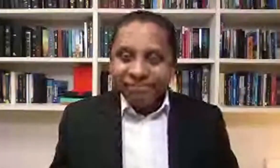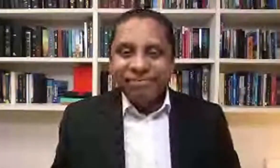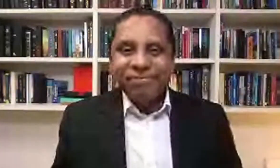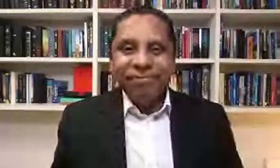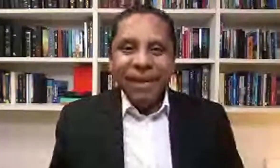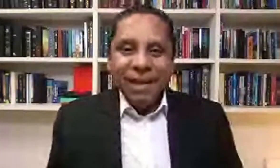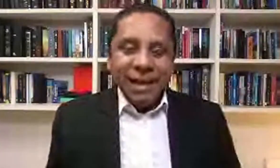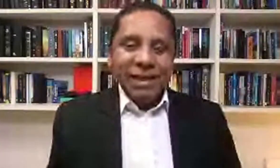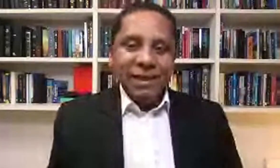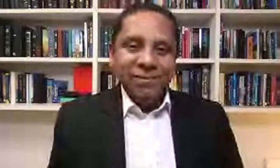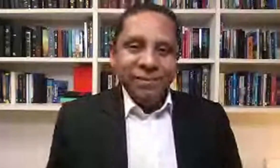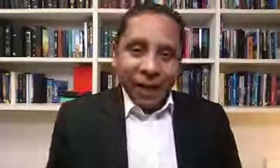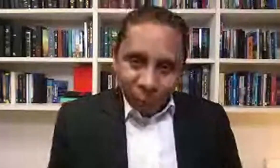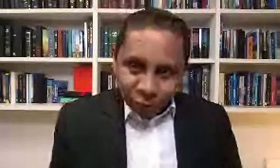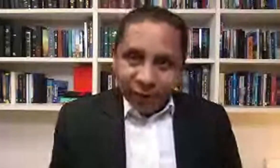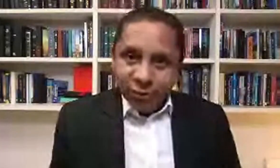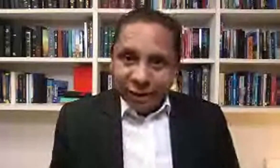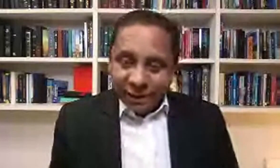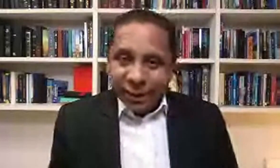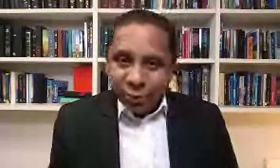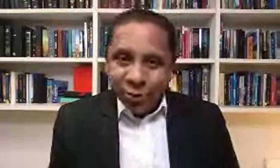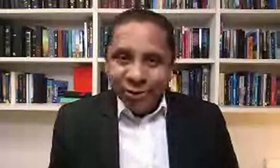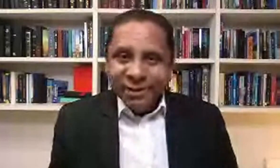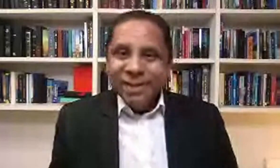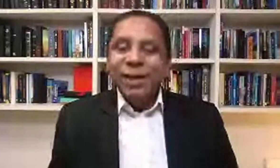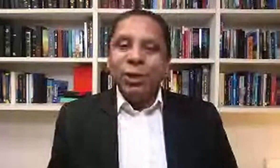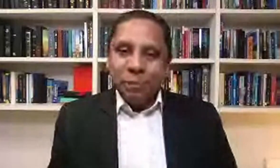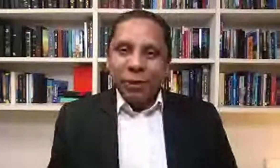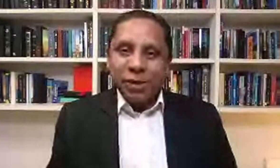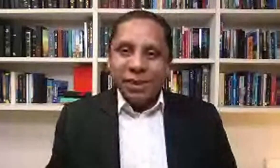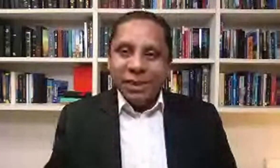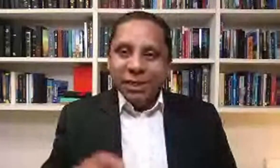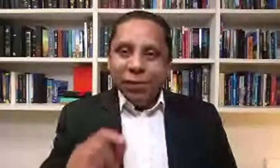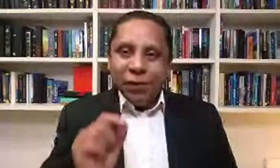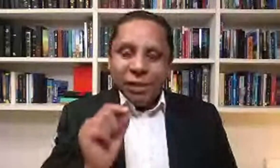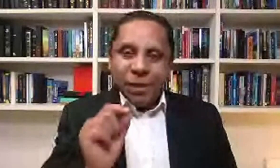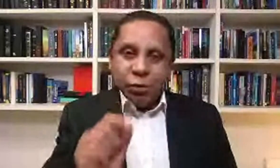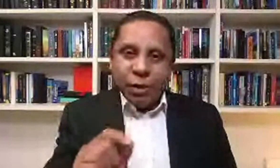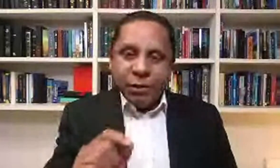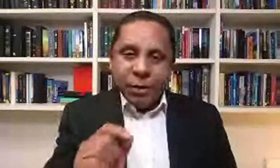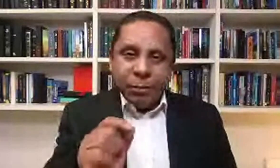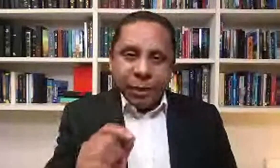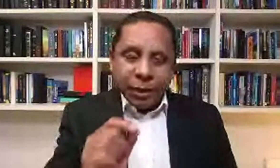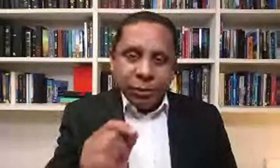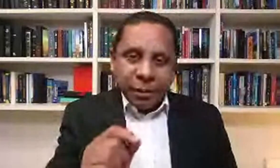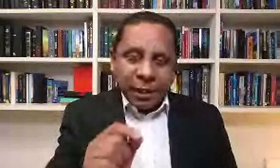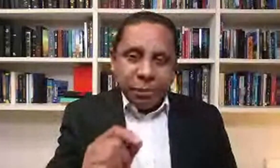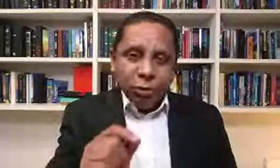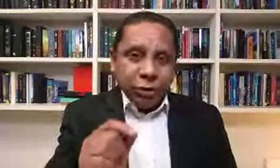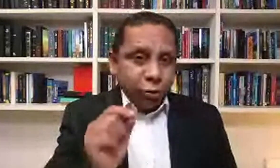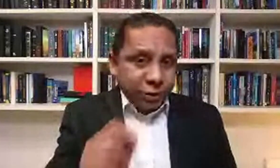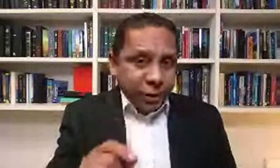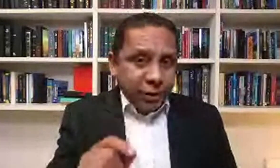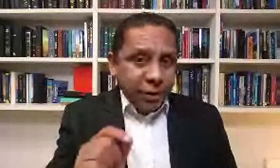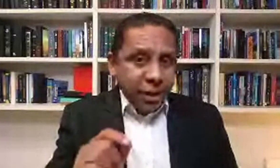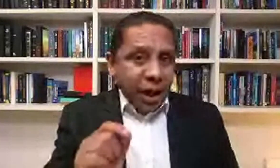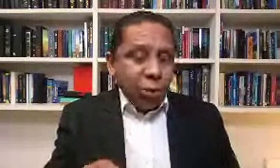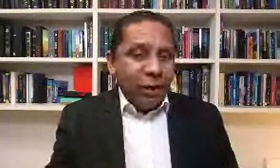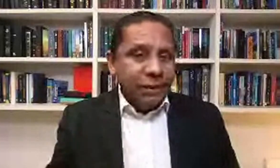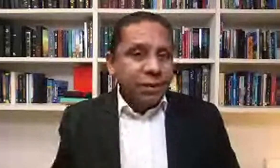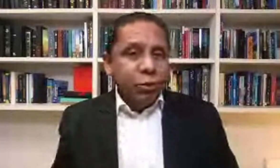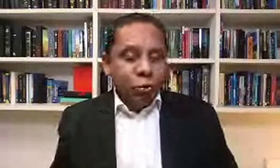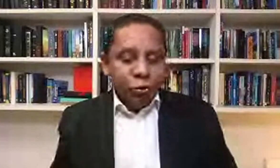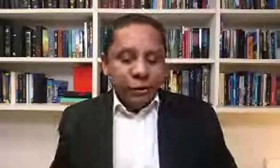bom? E aí, tá gostando? Tá entendendo tudo? Eu espero que sim. Vou fazer mais uma pequena pausa de uns 30